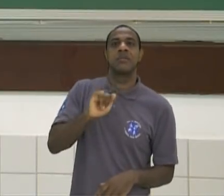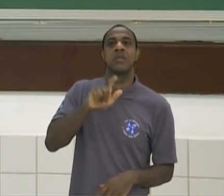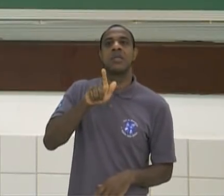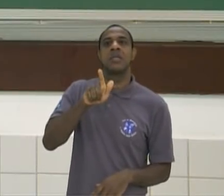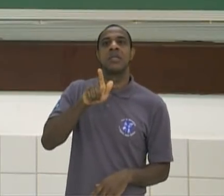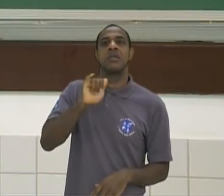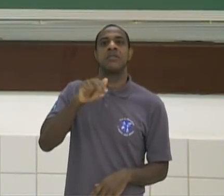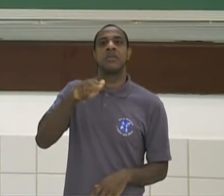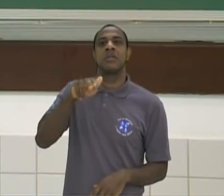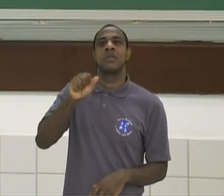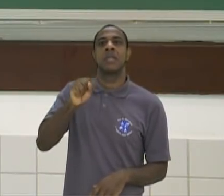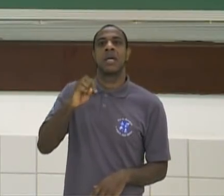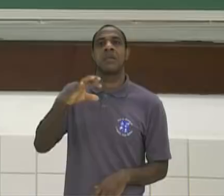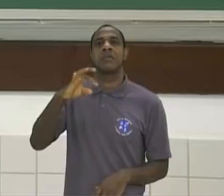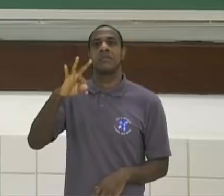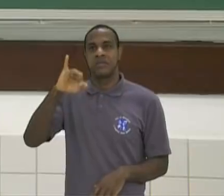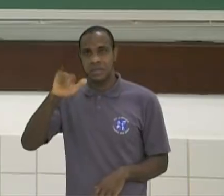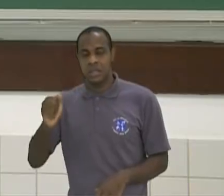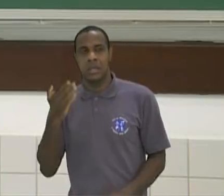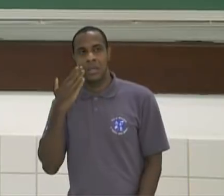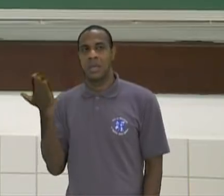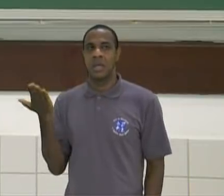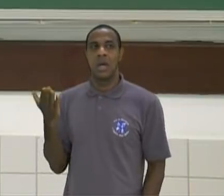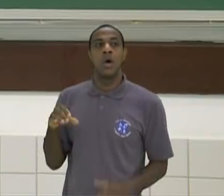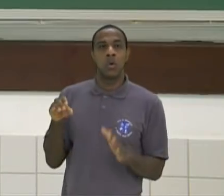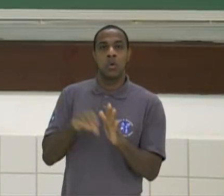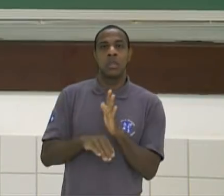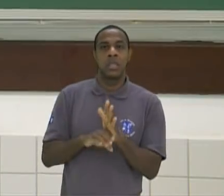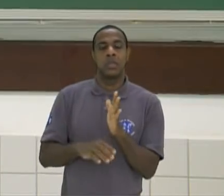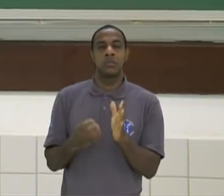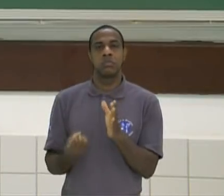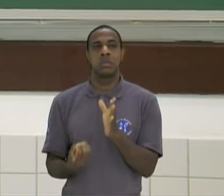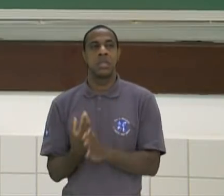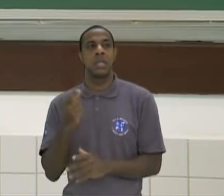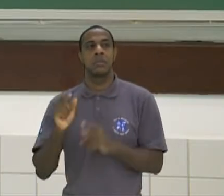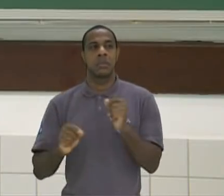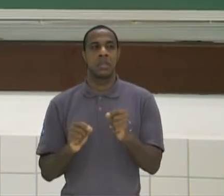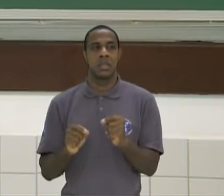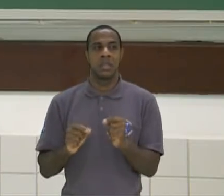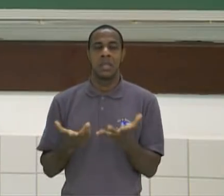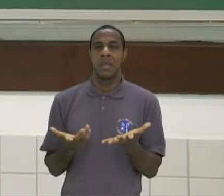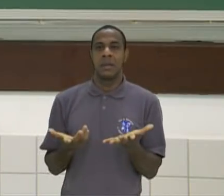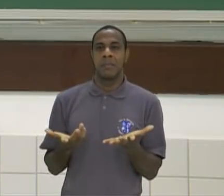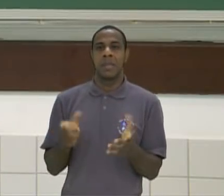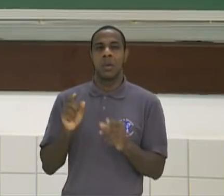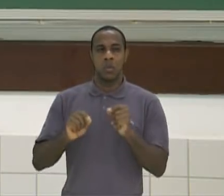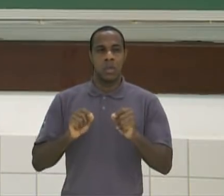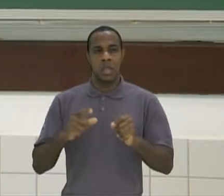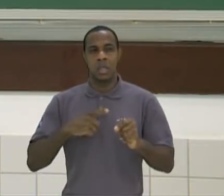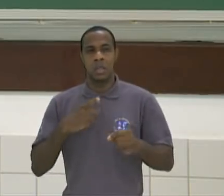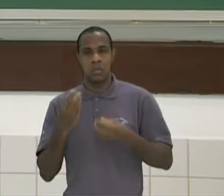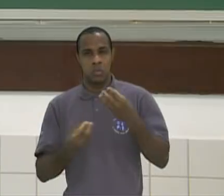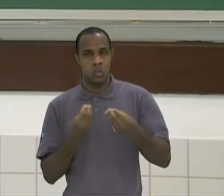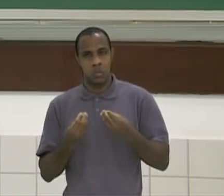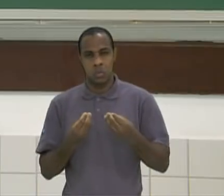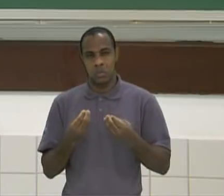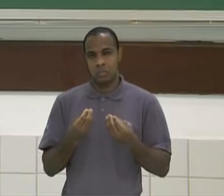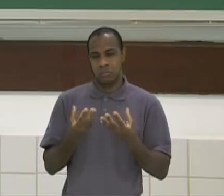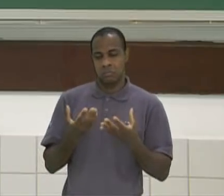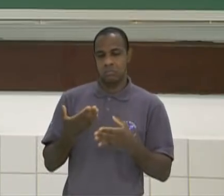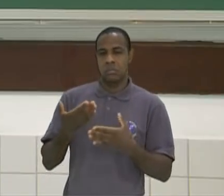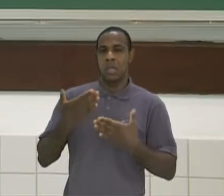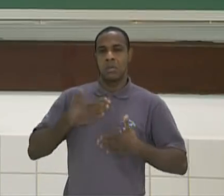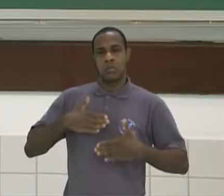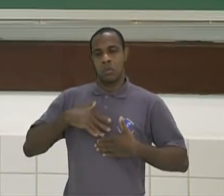Conceito criado de percussão da Madame Bertherat, né? Que se difundiu mundo afora. Então temos o